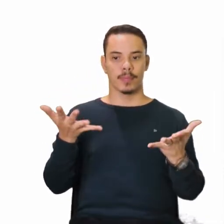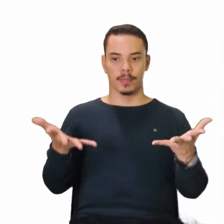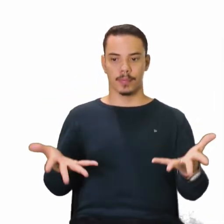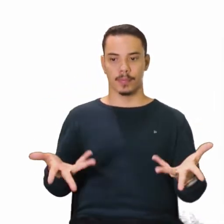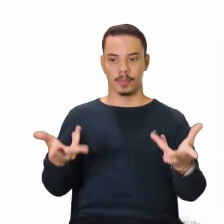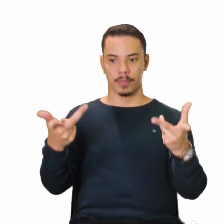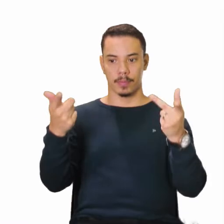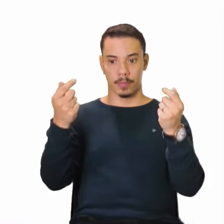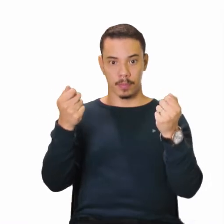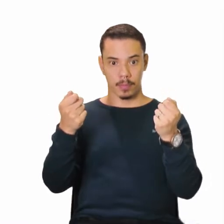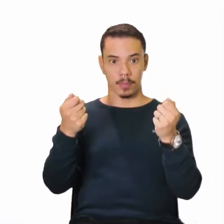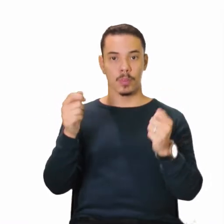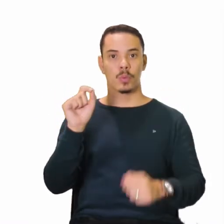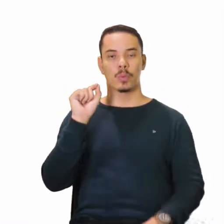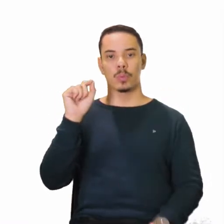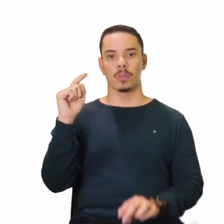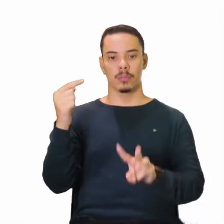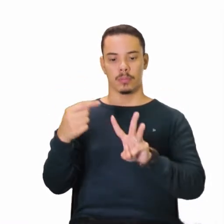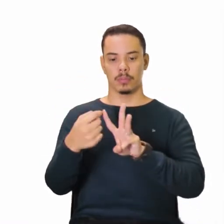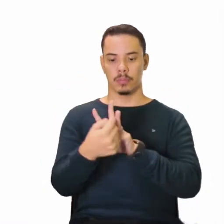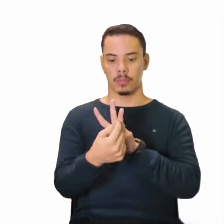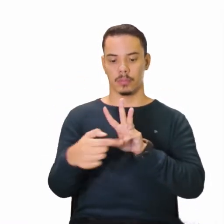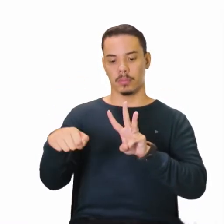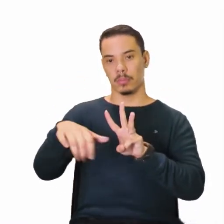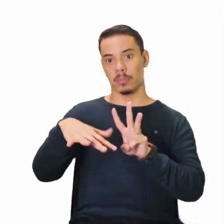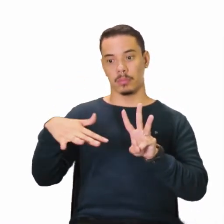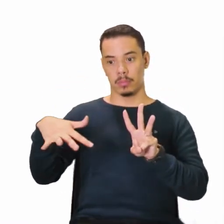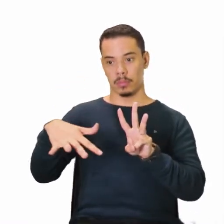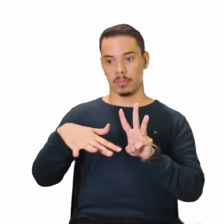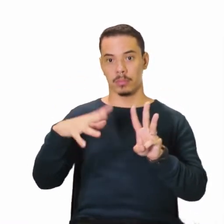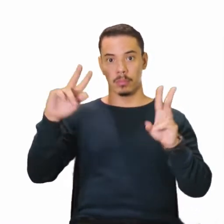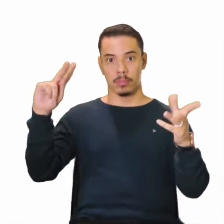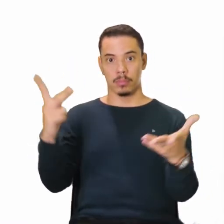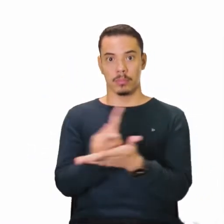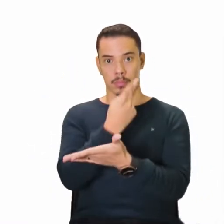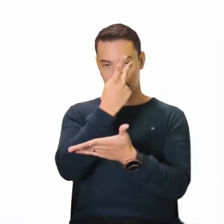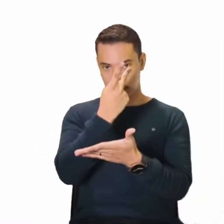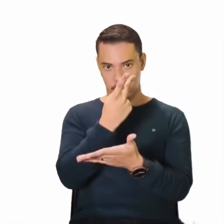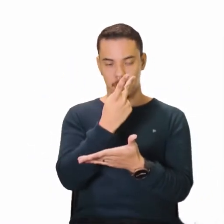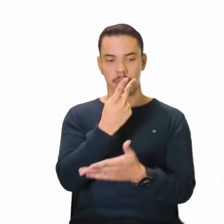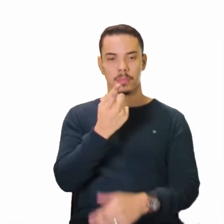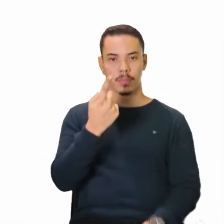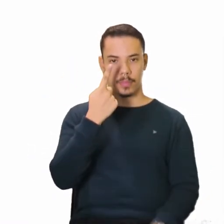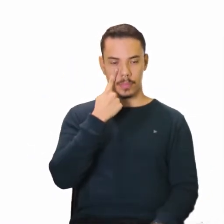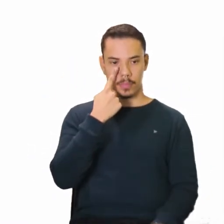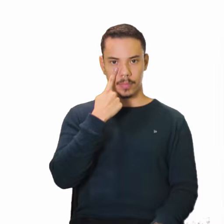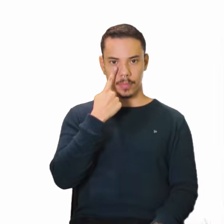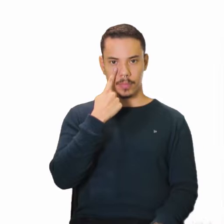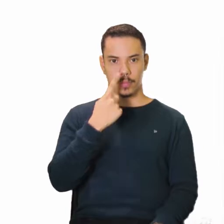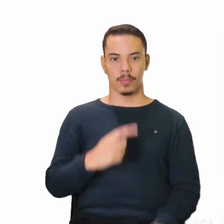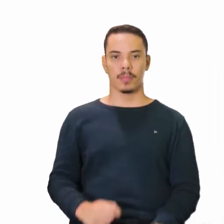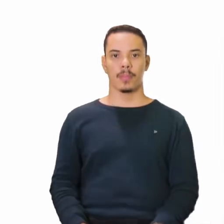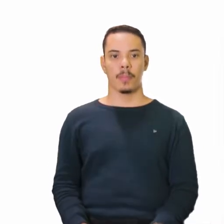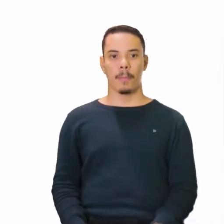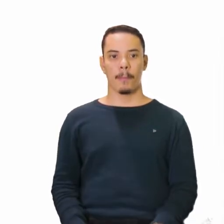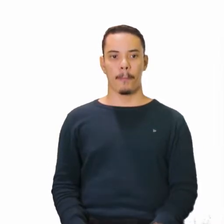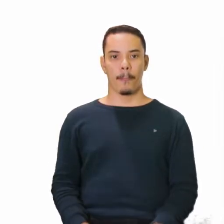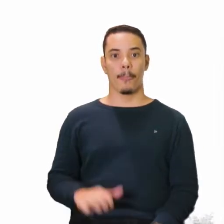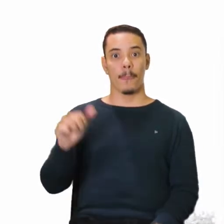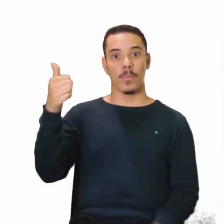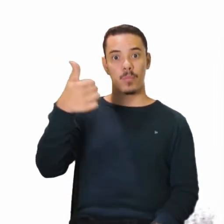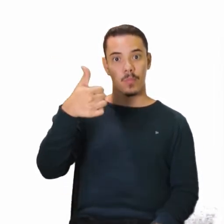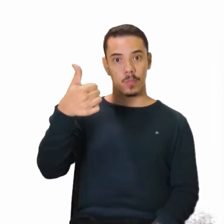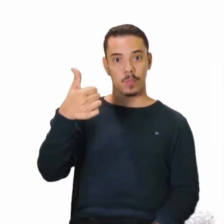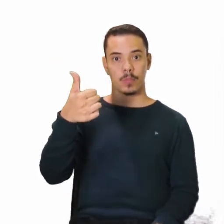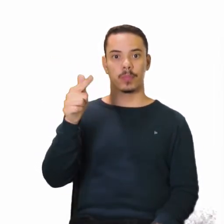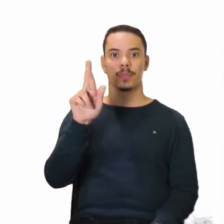qualidade em 3 situações, em 3 ocasiões, em 3 momentos. Olha lá, o primeiro